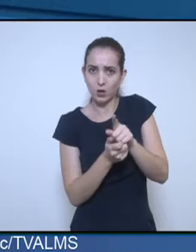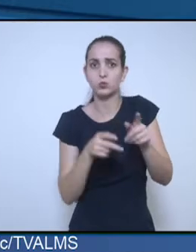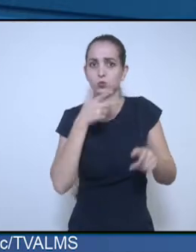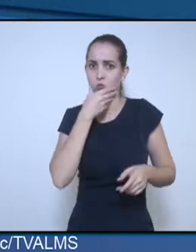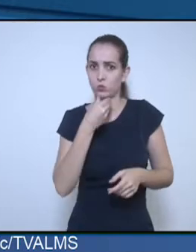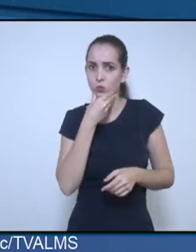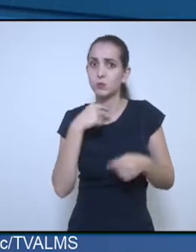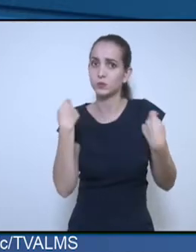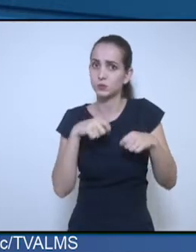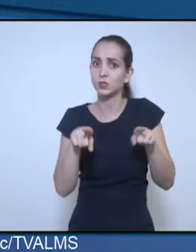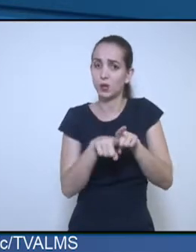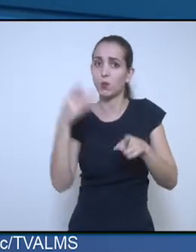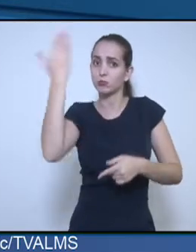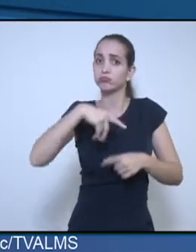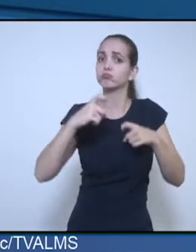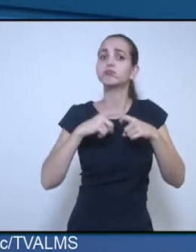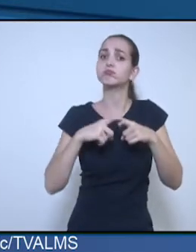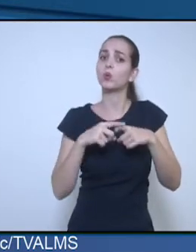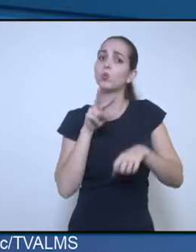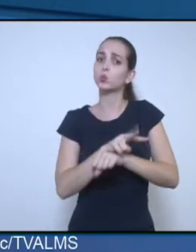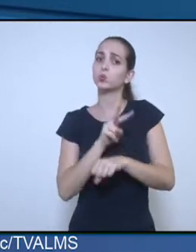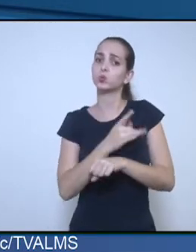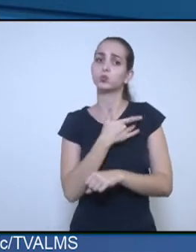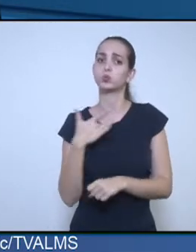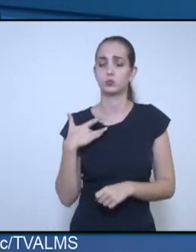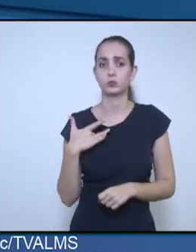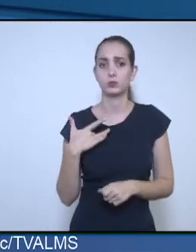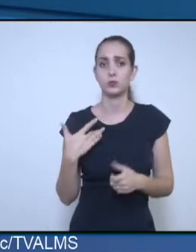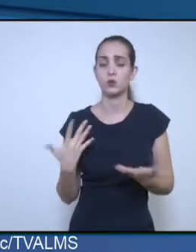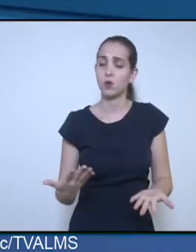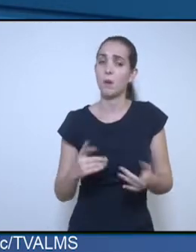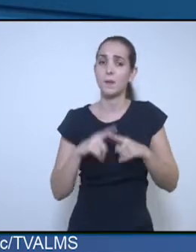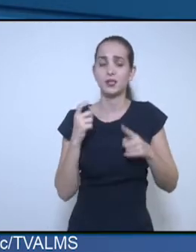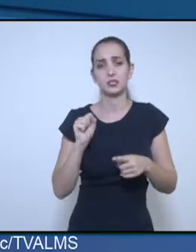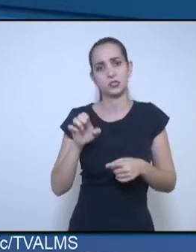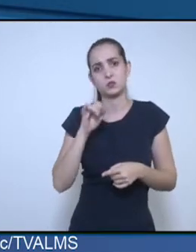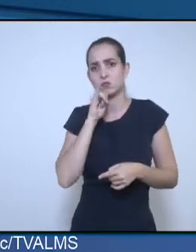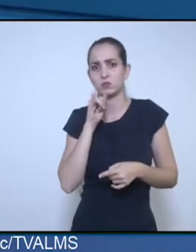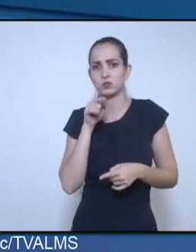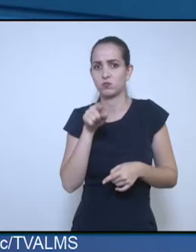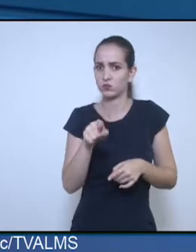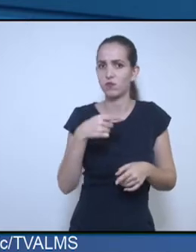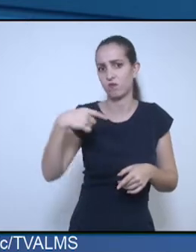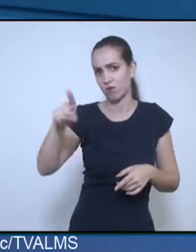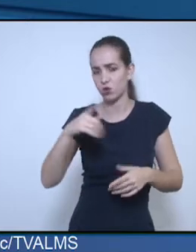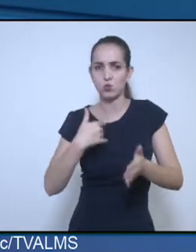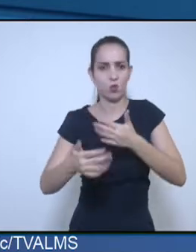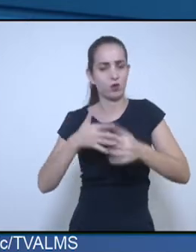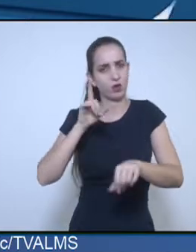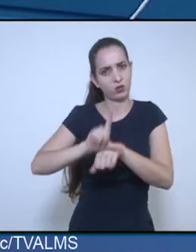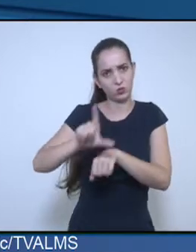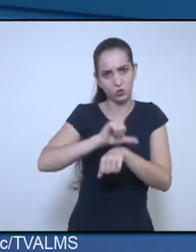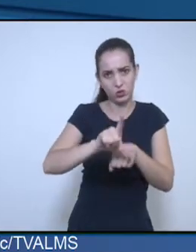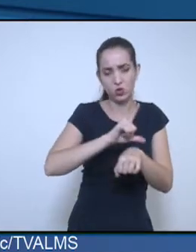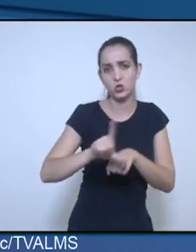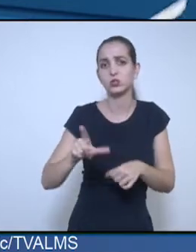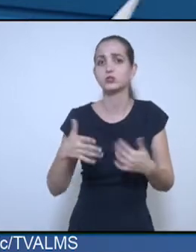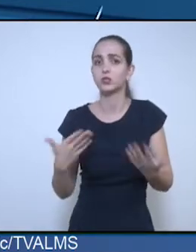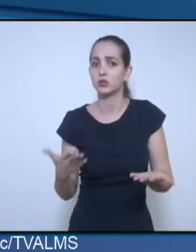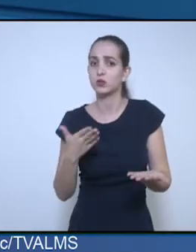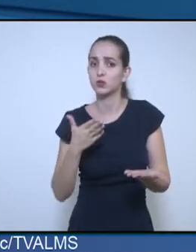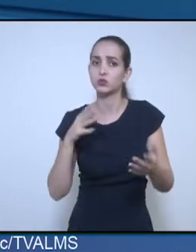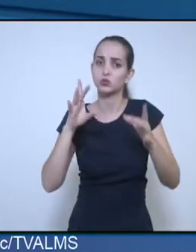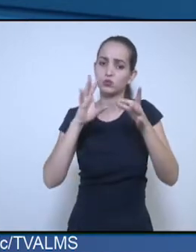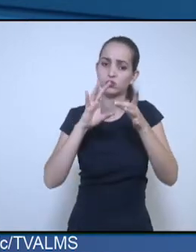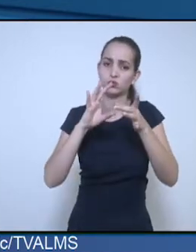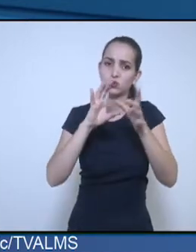cartazes. Agora, se você ou qualquer cidadão for numa loja de departamento, shopping, vai verificar no